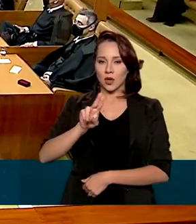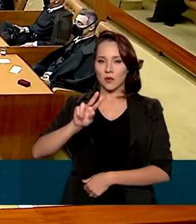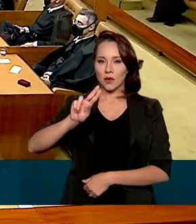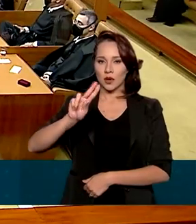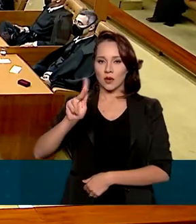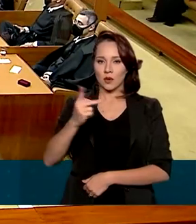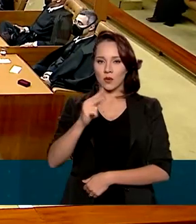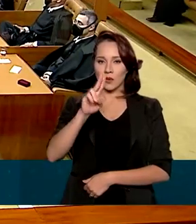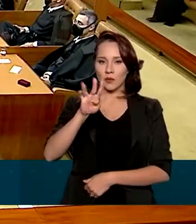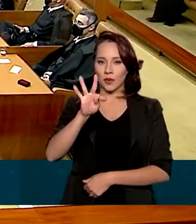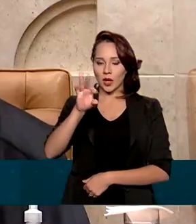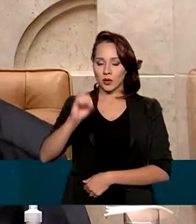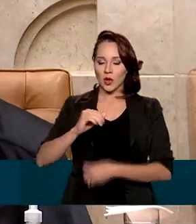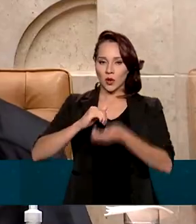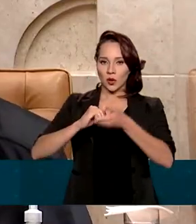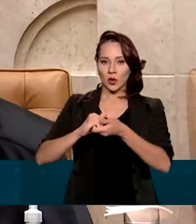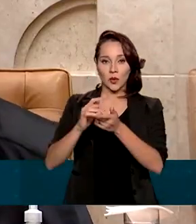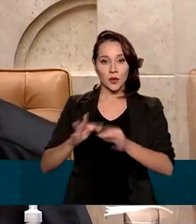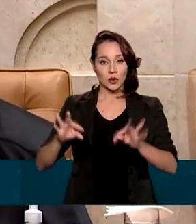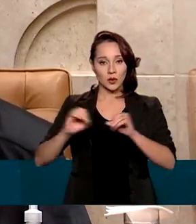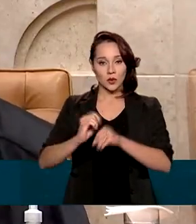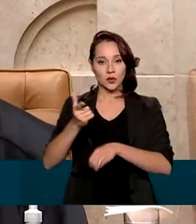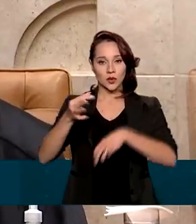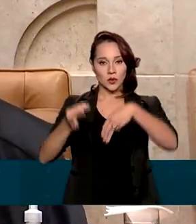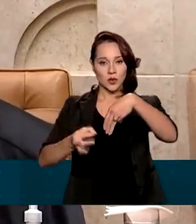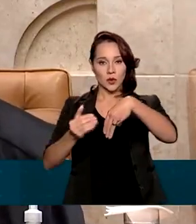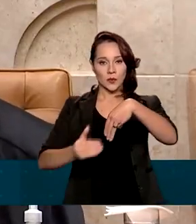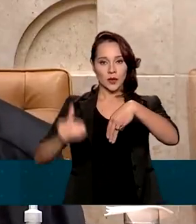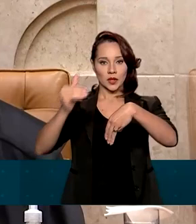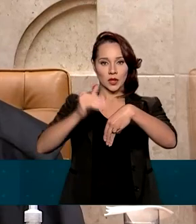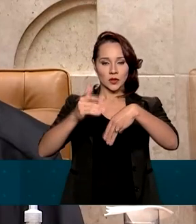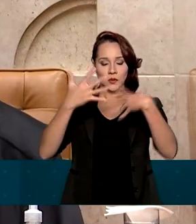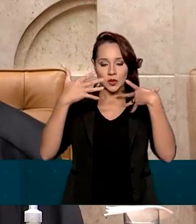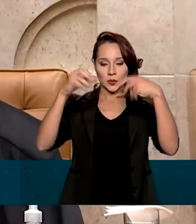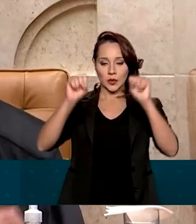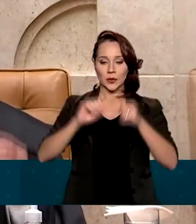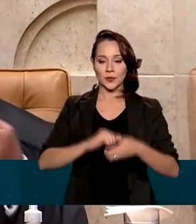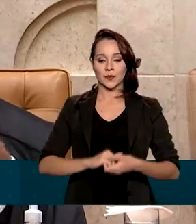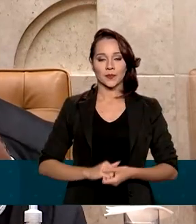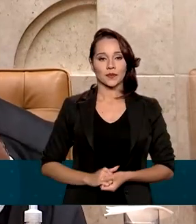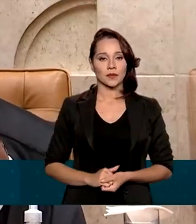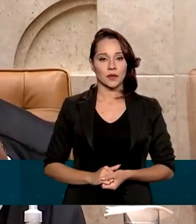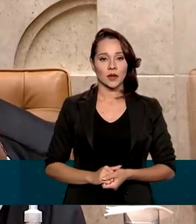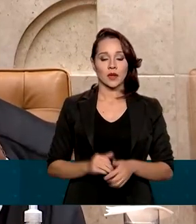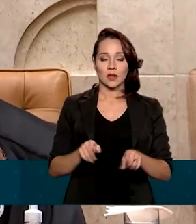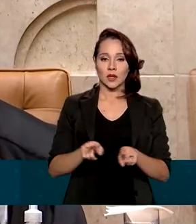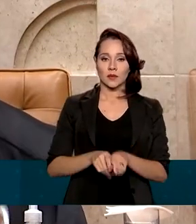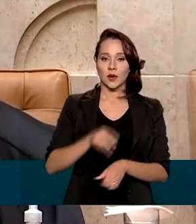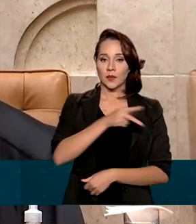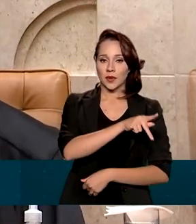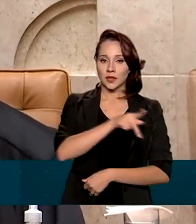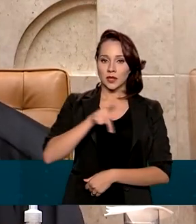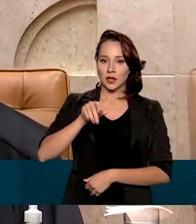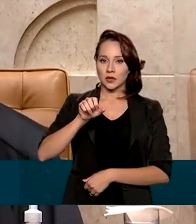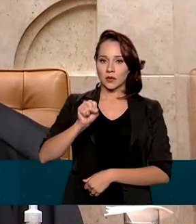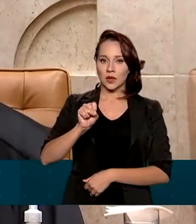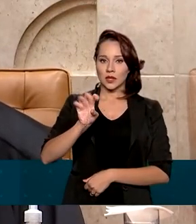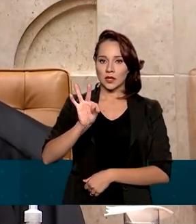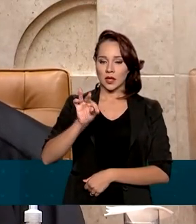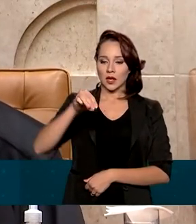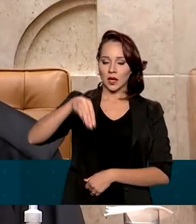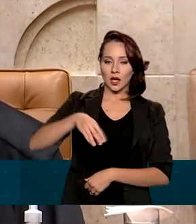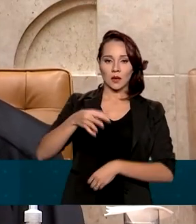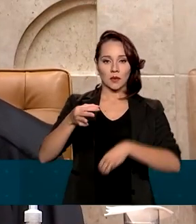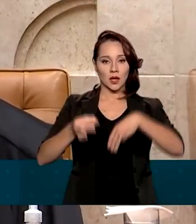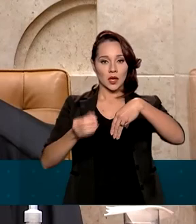quem cumprimento os demais ministros deste Tribunal. Presidente do Superior Tribunal Militar,